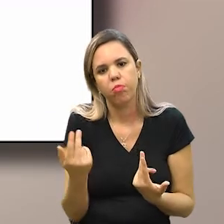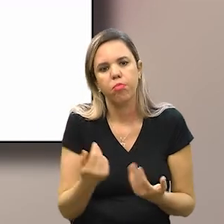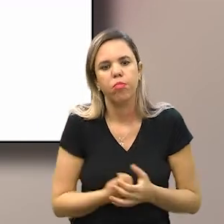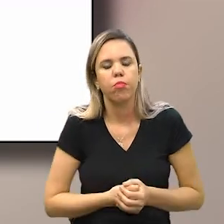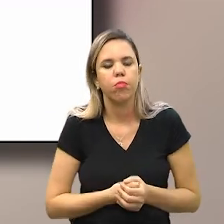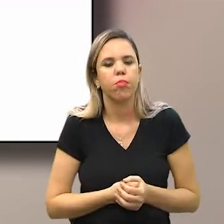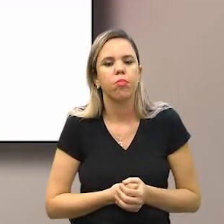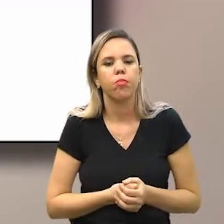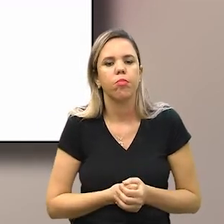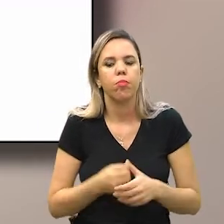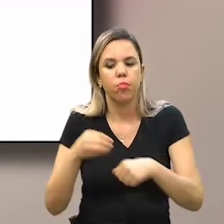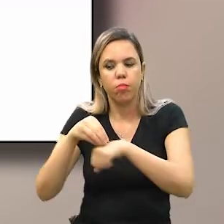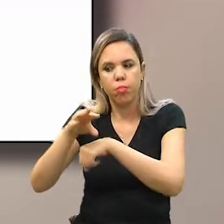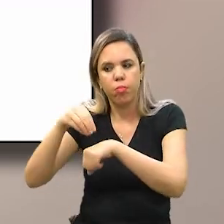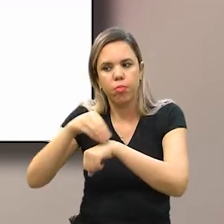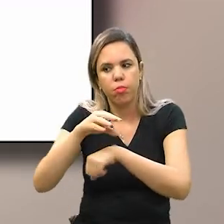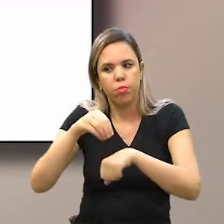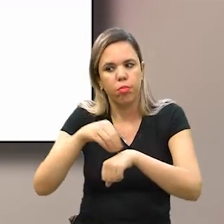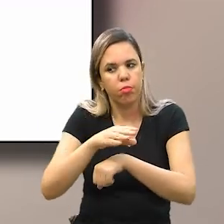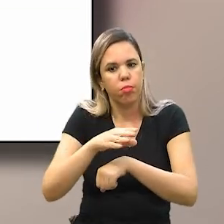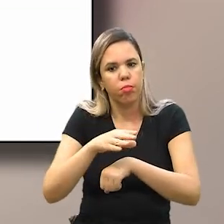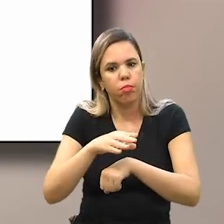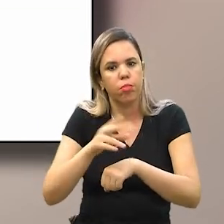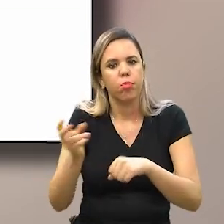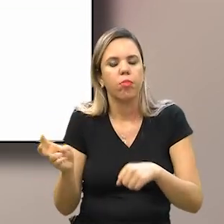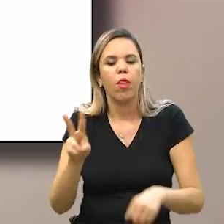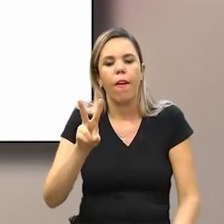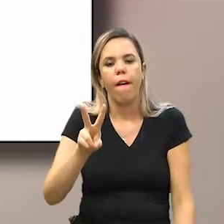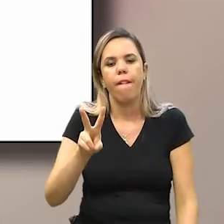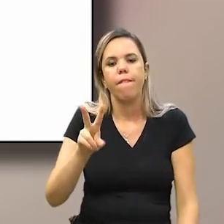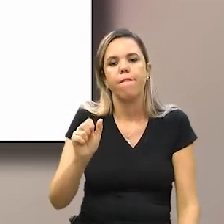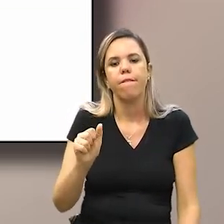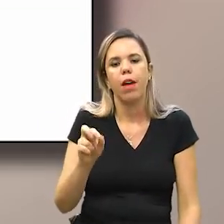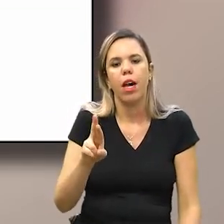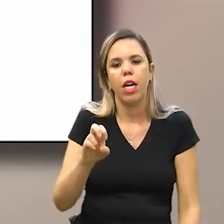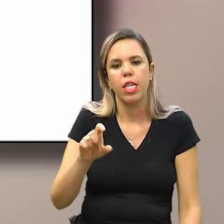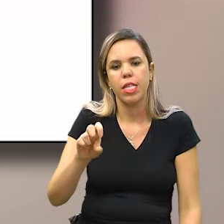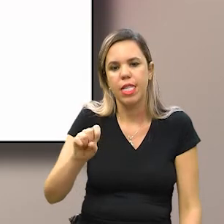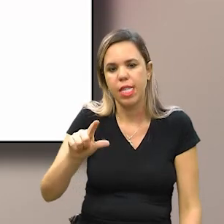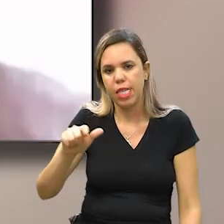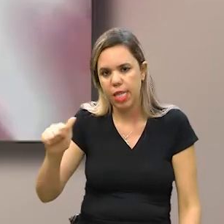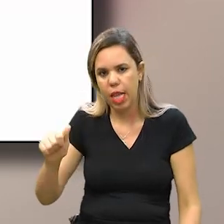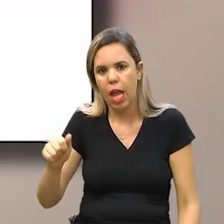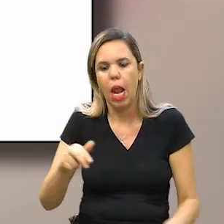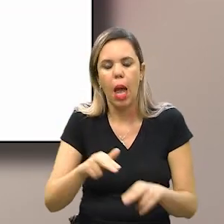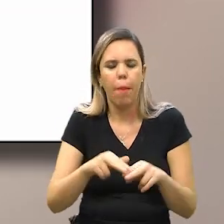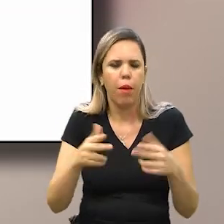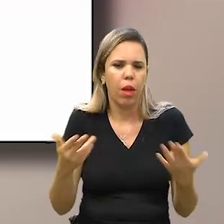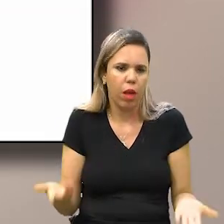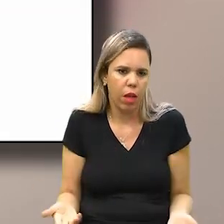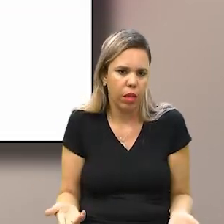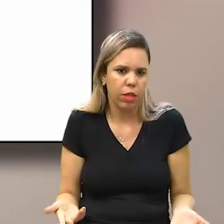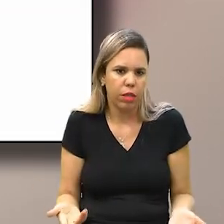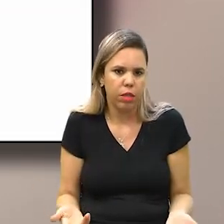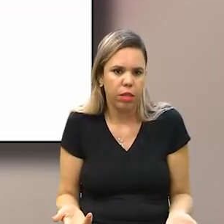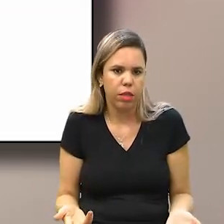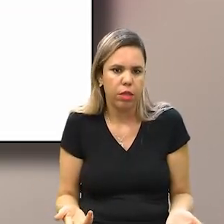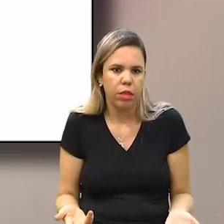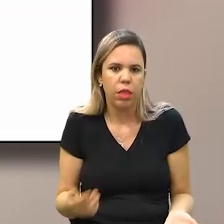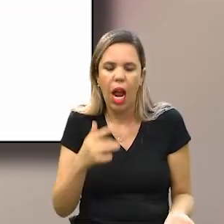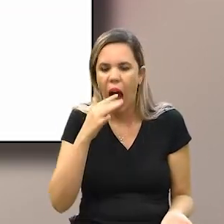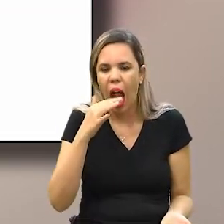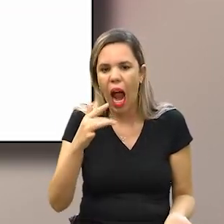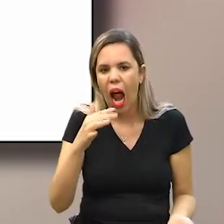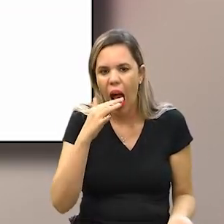nessas condições. A transmissão da varicela, ela se dá geralmente por via